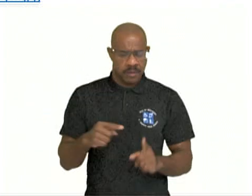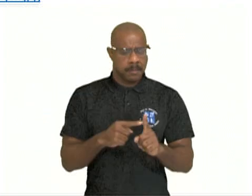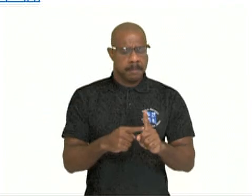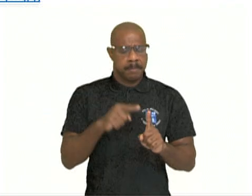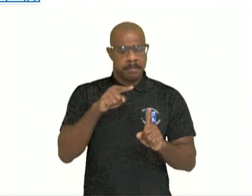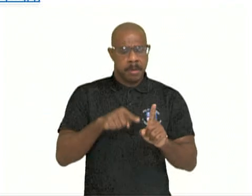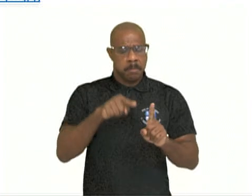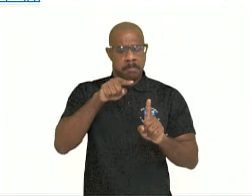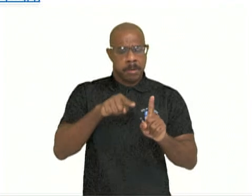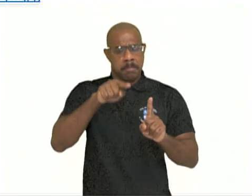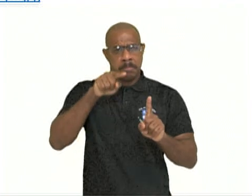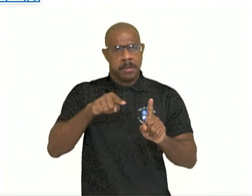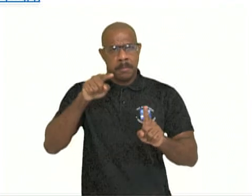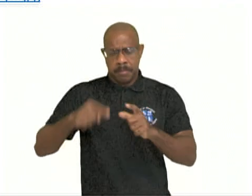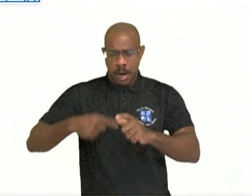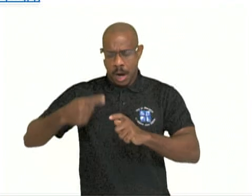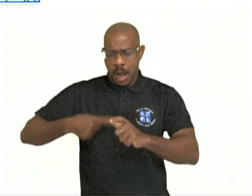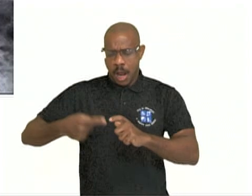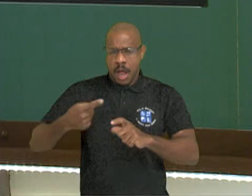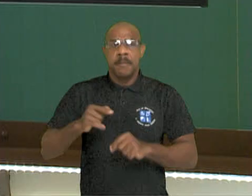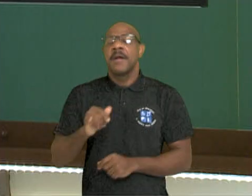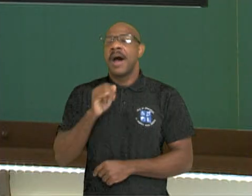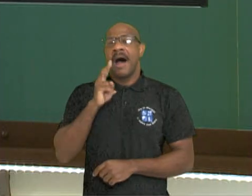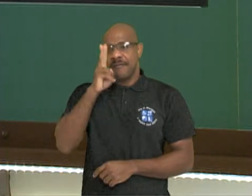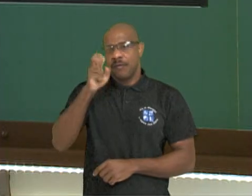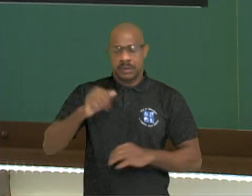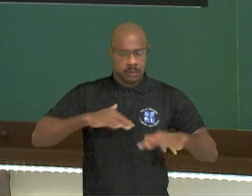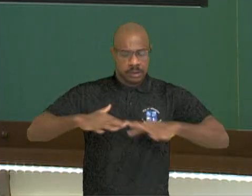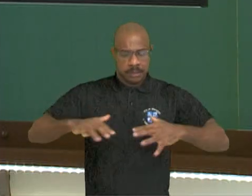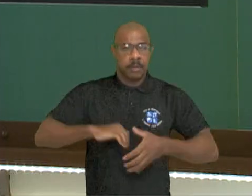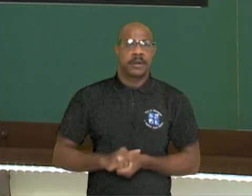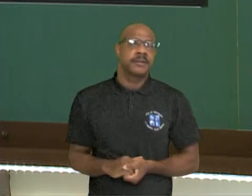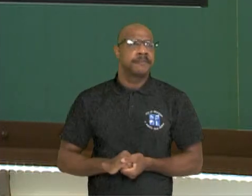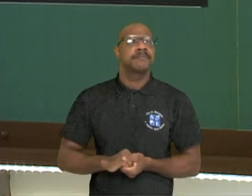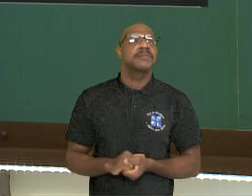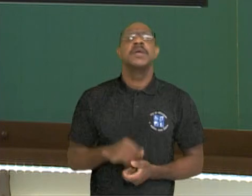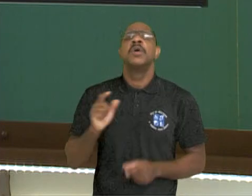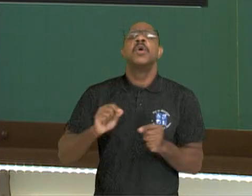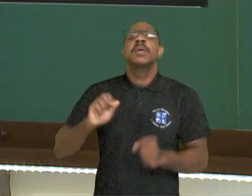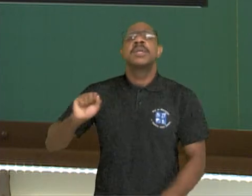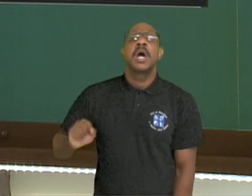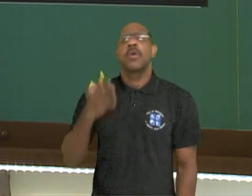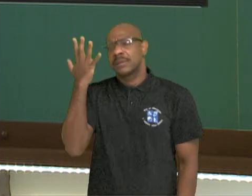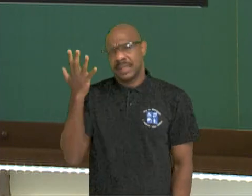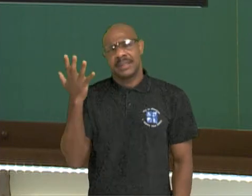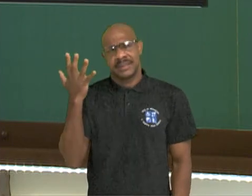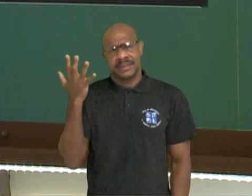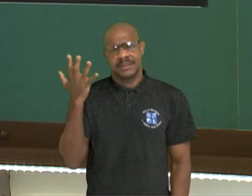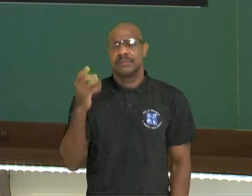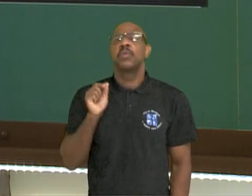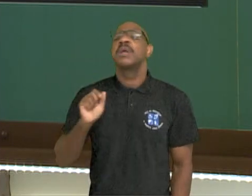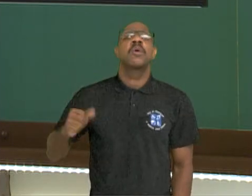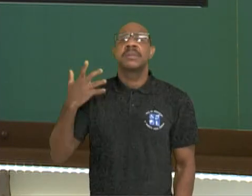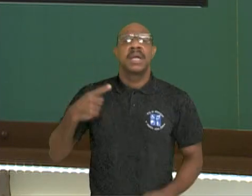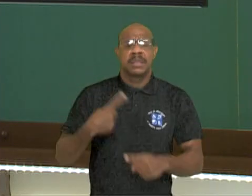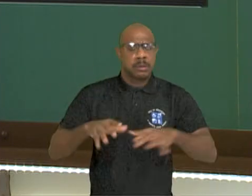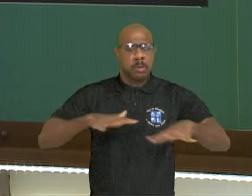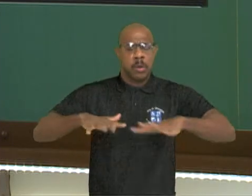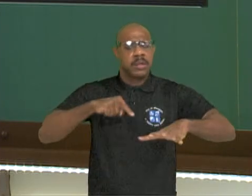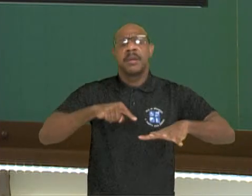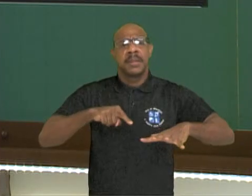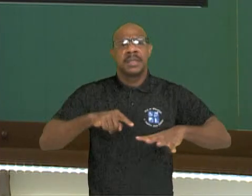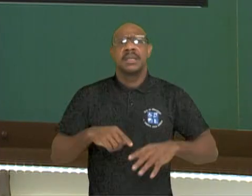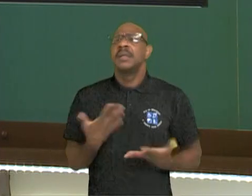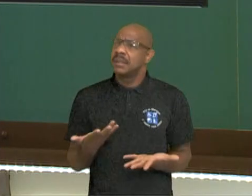é para apresentar a intensidade dos terremotos. E entre as consequências desses terremotos, nós temos algo bem importante. Quando